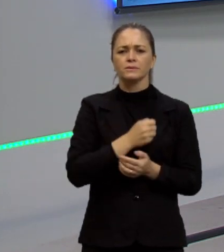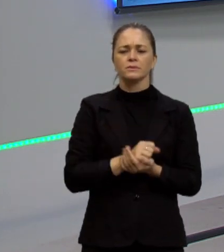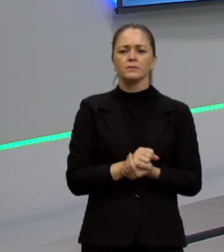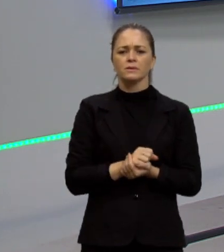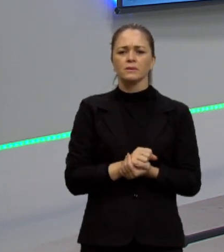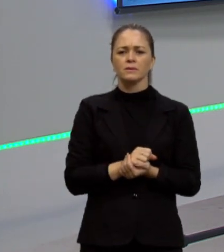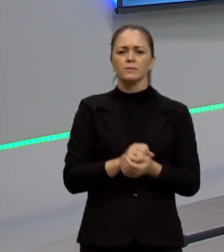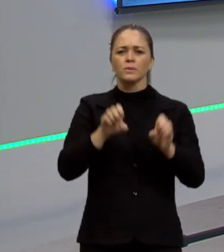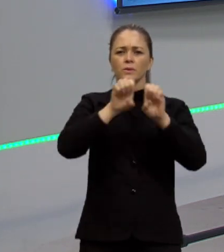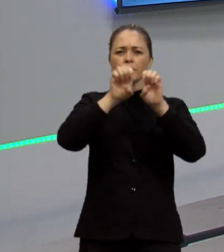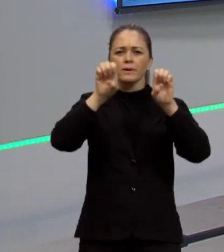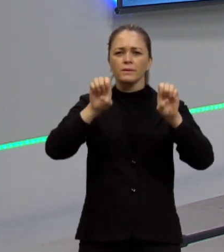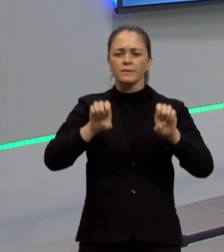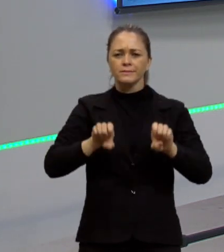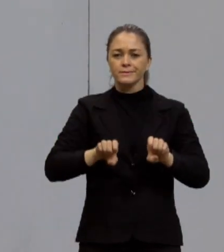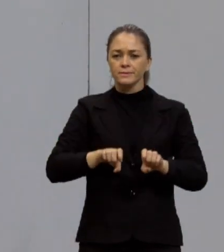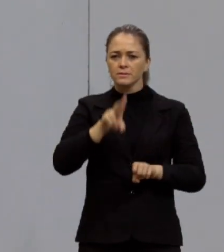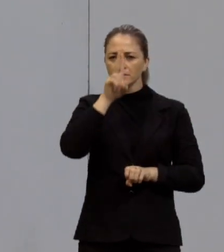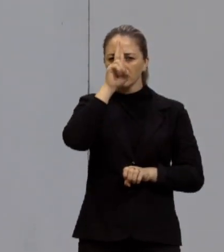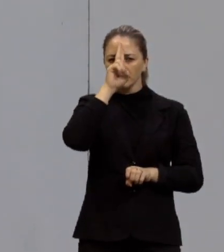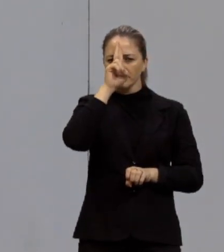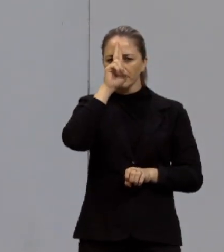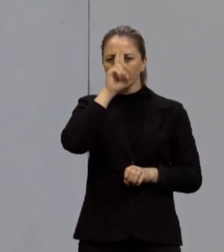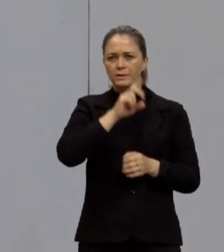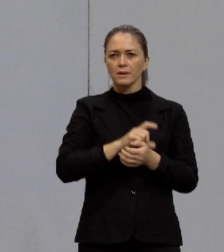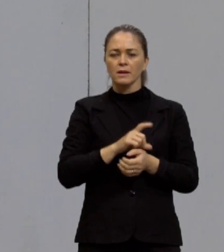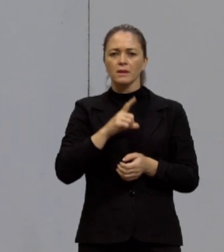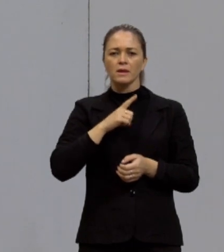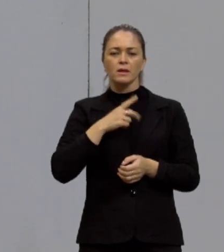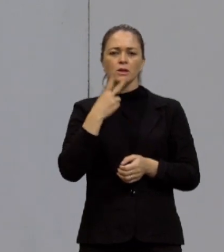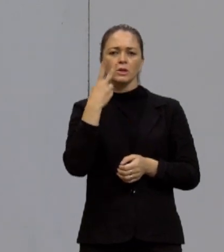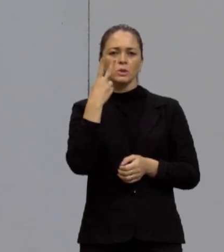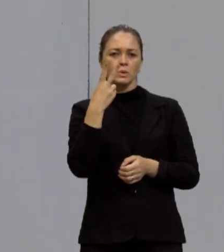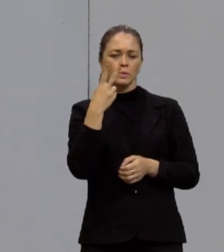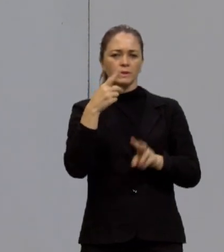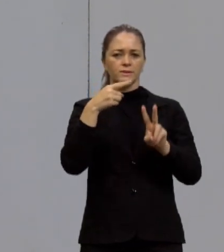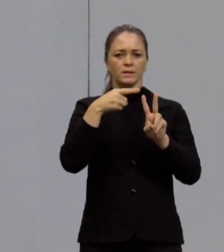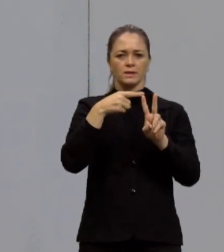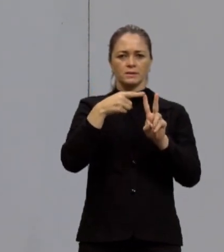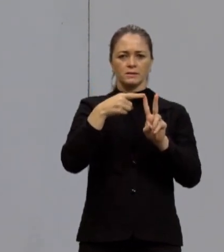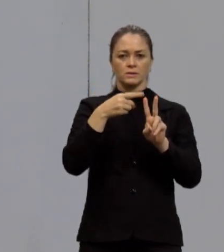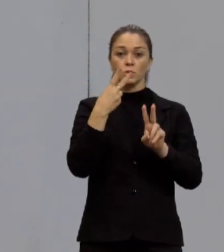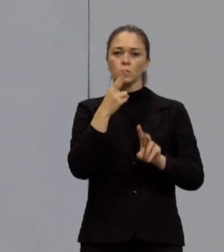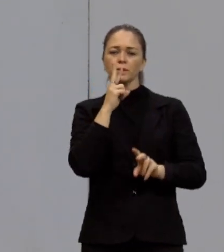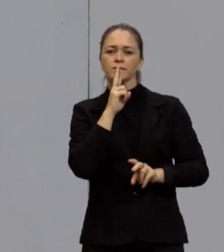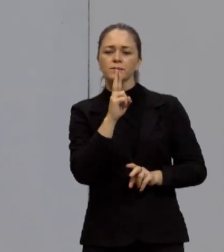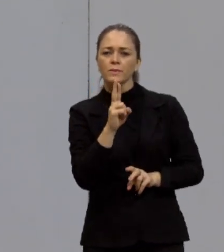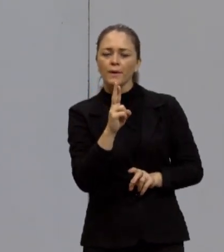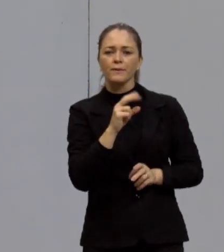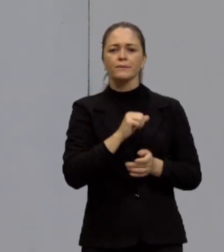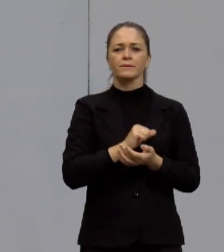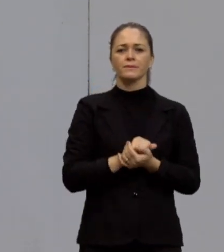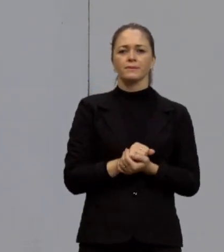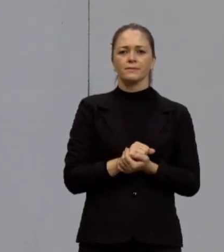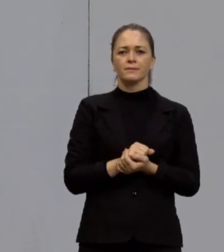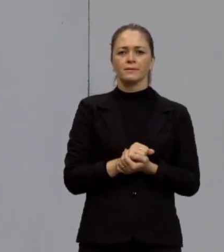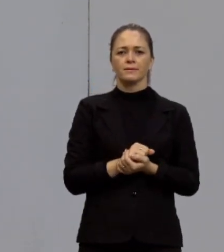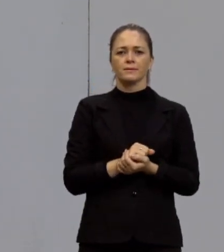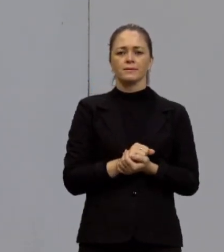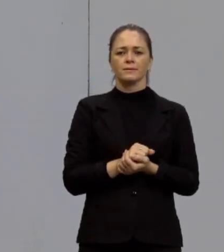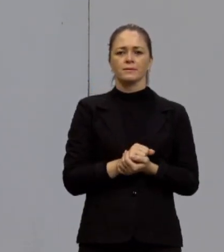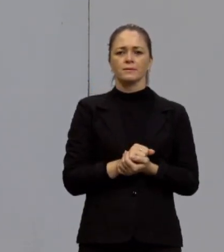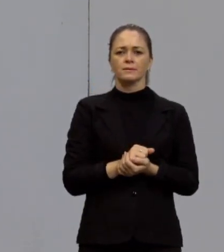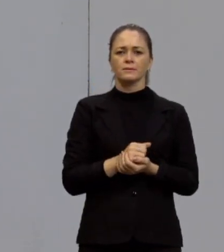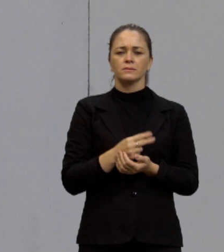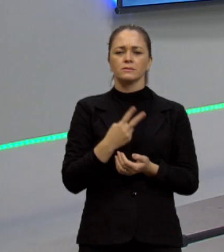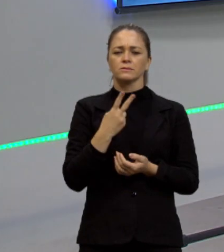uma equação do segundo grau que tem duas raízes, tem dois resultados, sabe? Então, tem dois valores